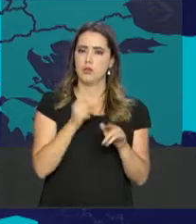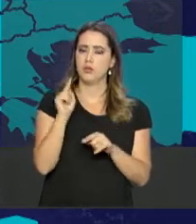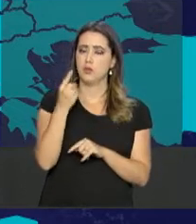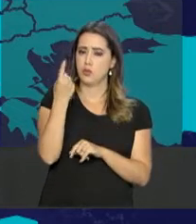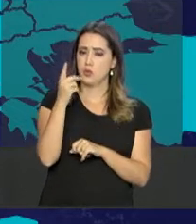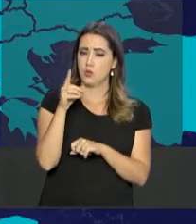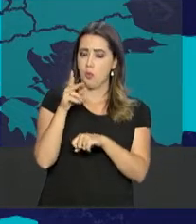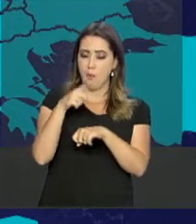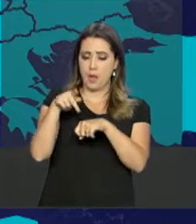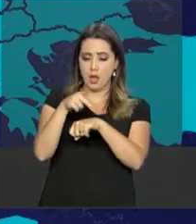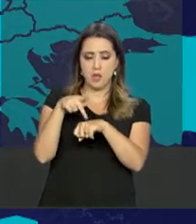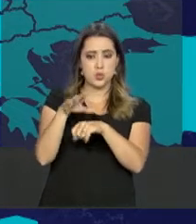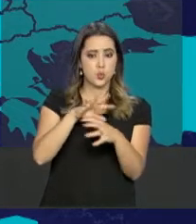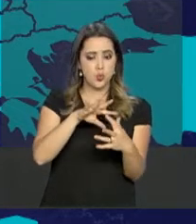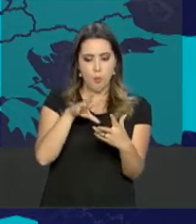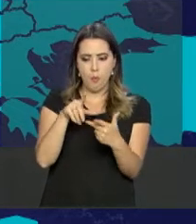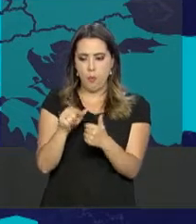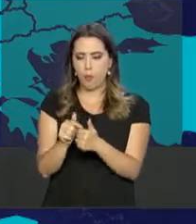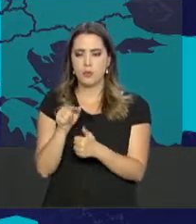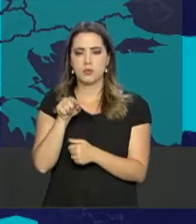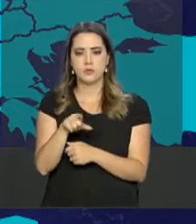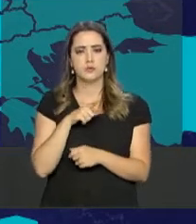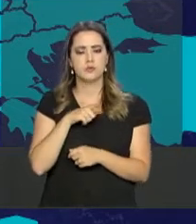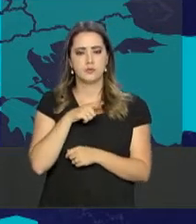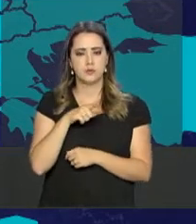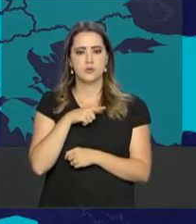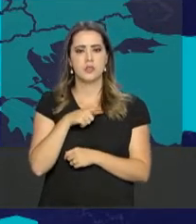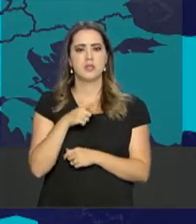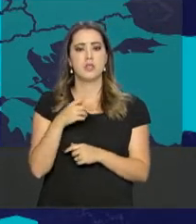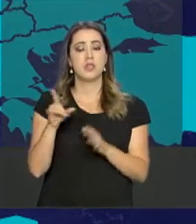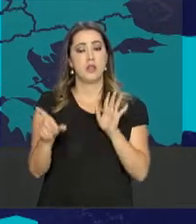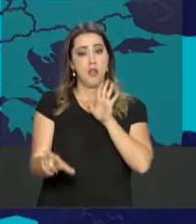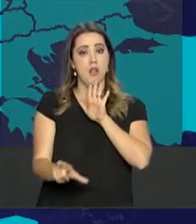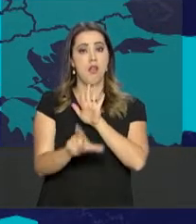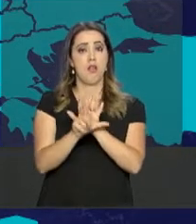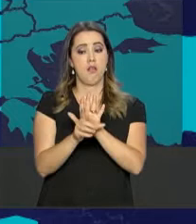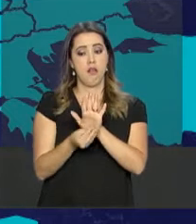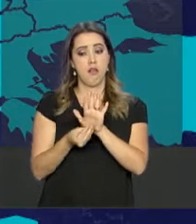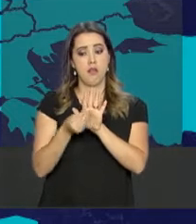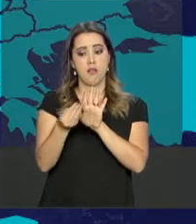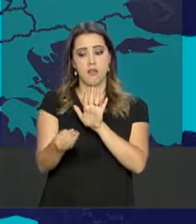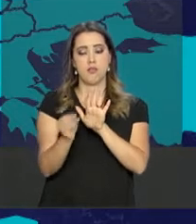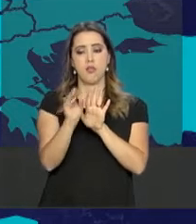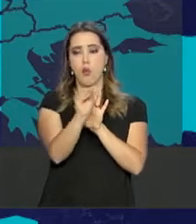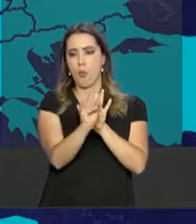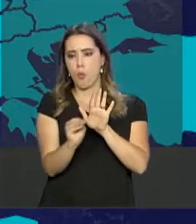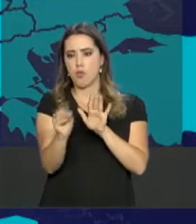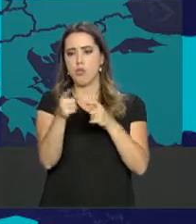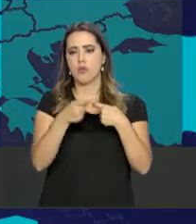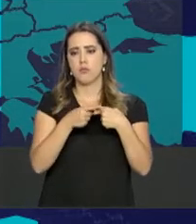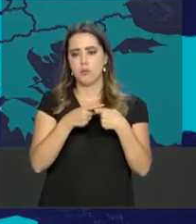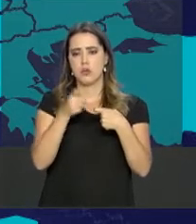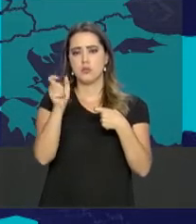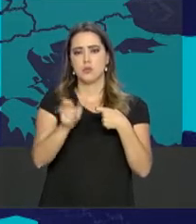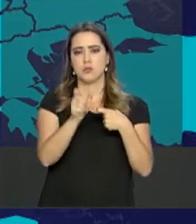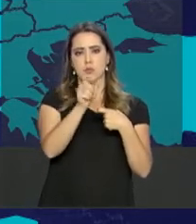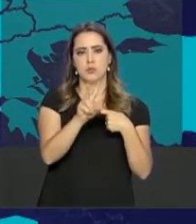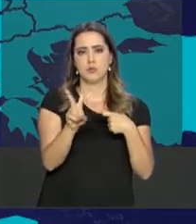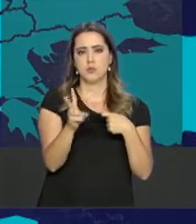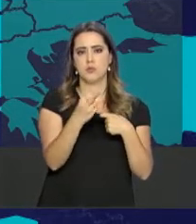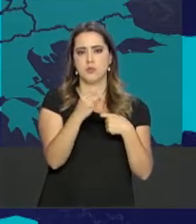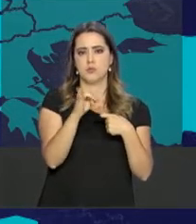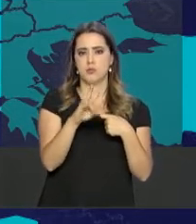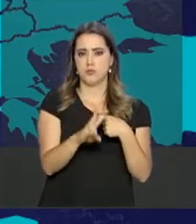poucos países do mundo e tem lei que assegura o tratamento das pessoas dizendo